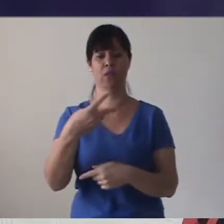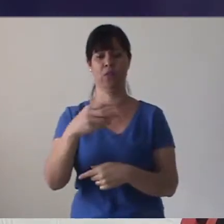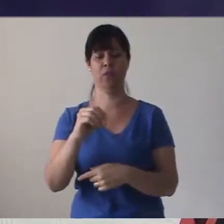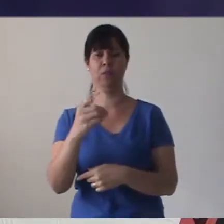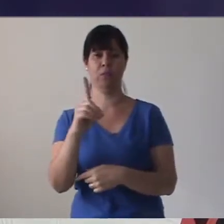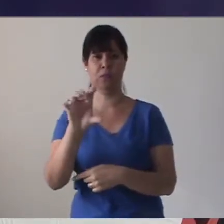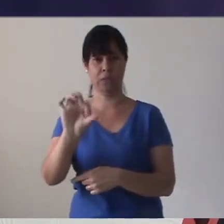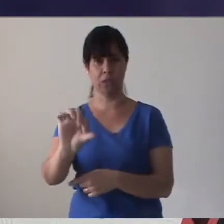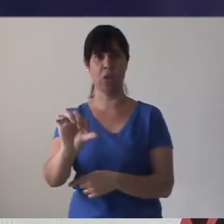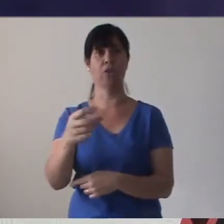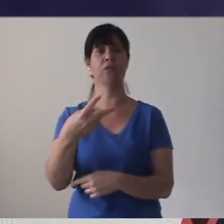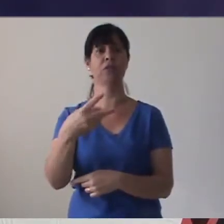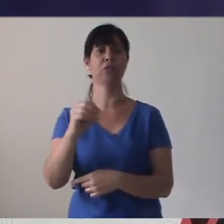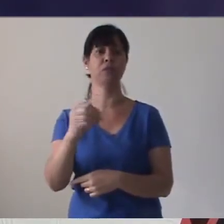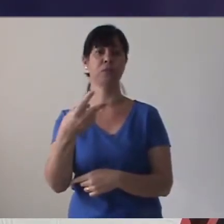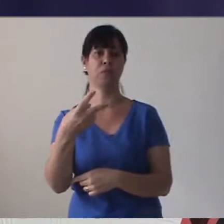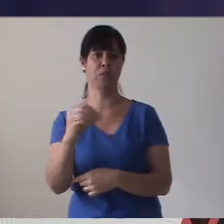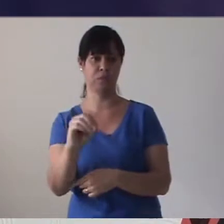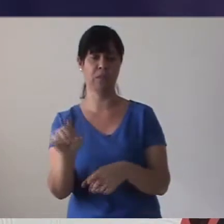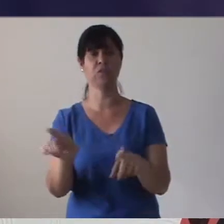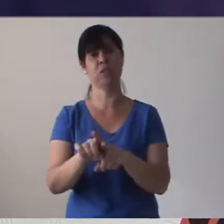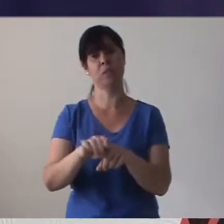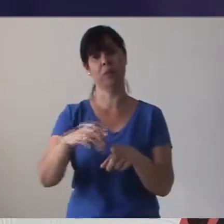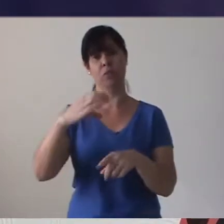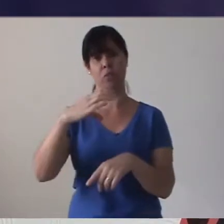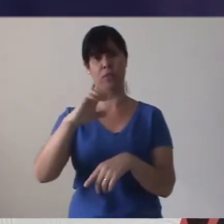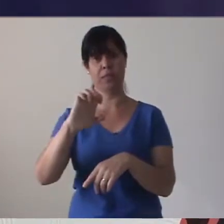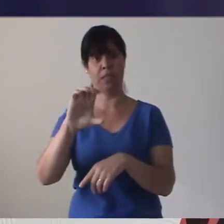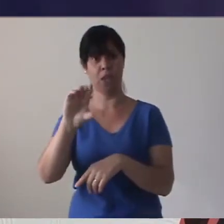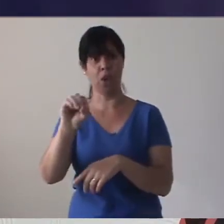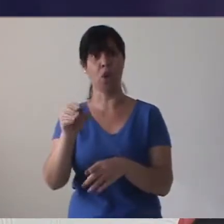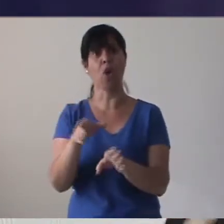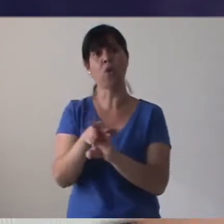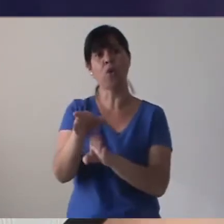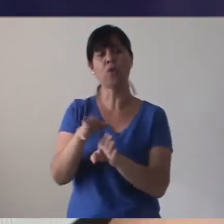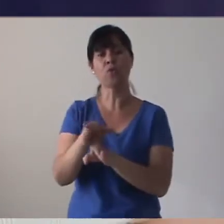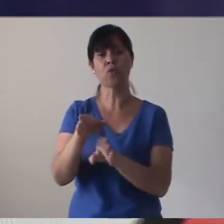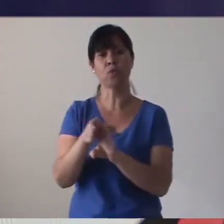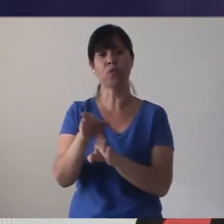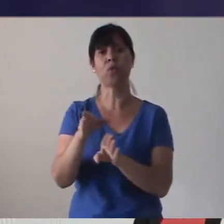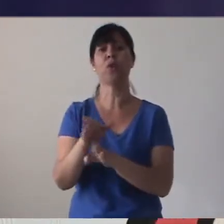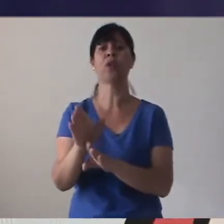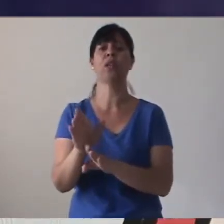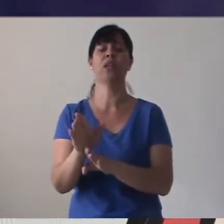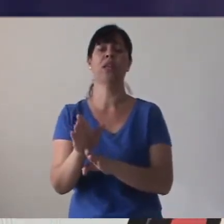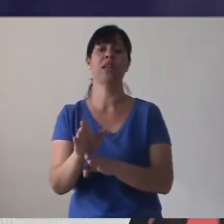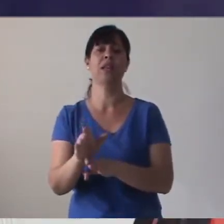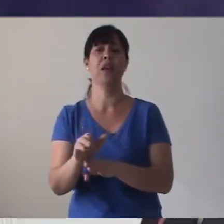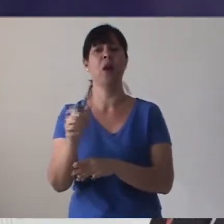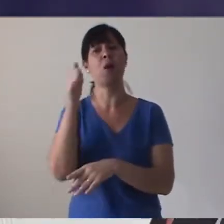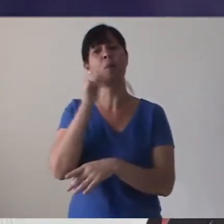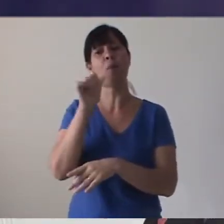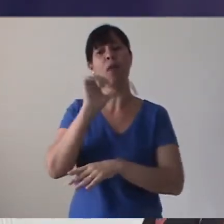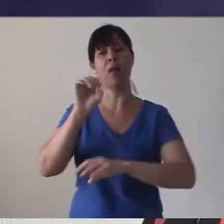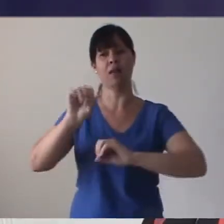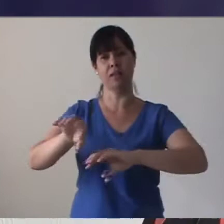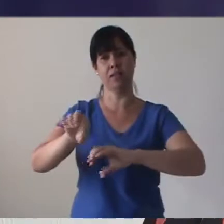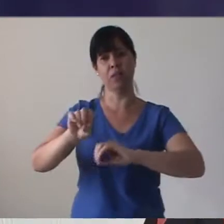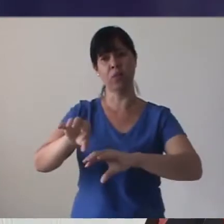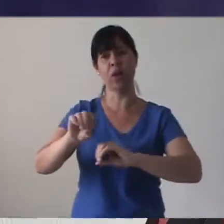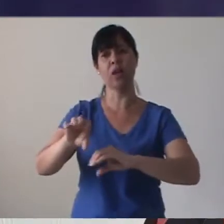2019-2020. E sou CEO da consultoria Verônica Melendez, né, que trabalha com o projeto Mulheres Educadoras Masterclass,